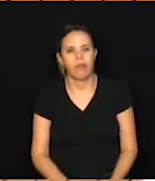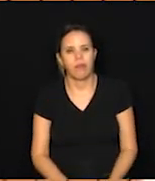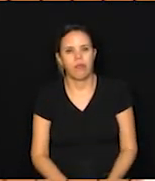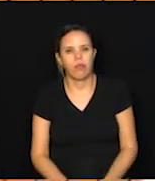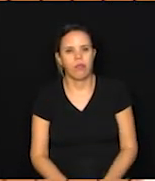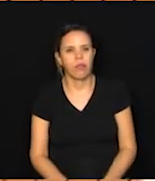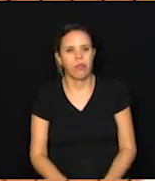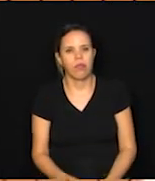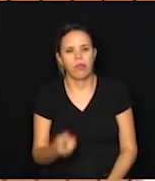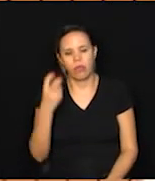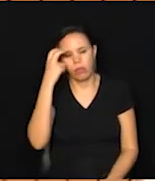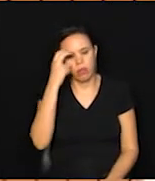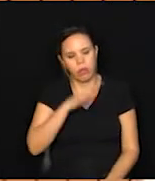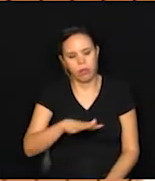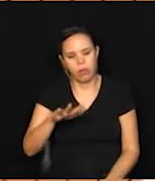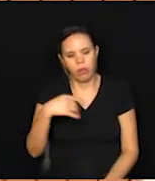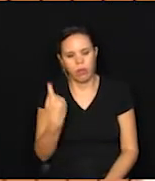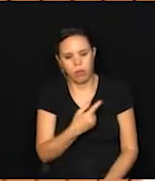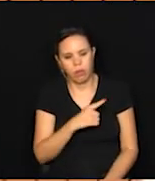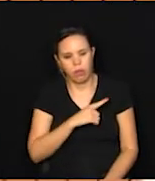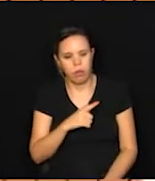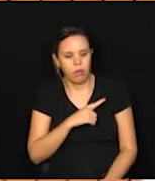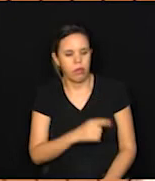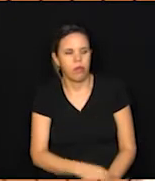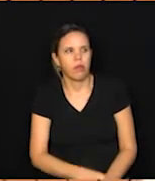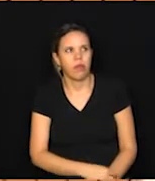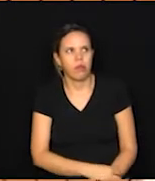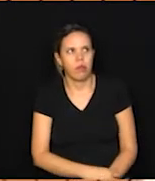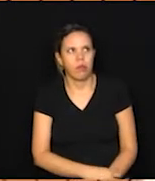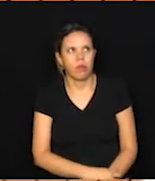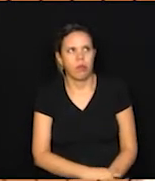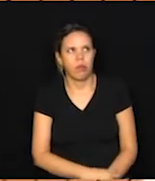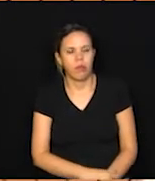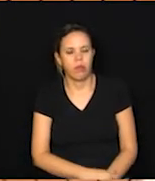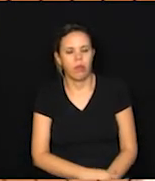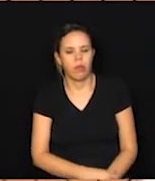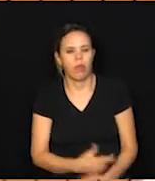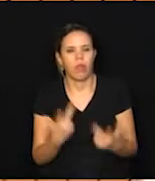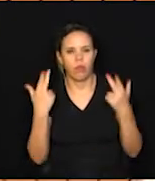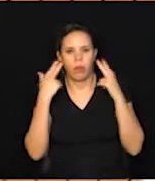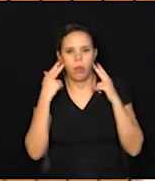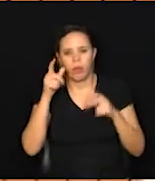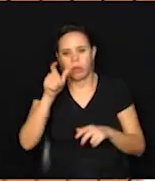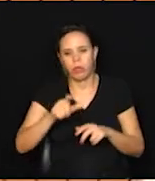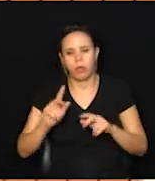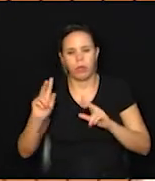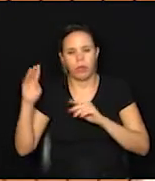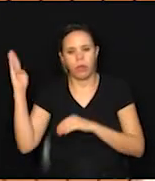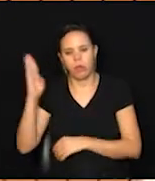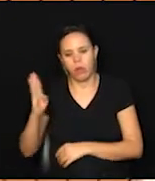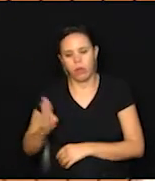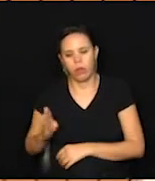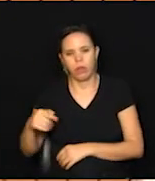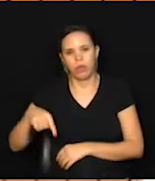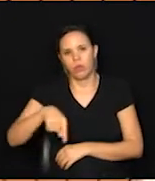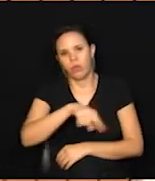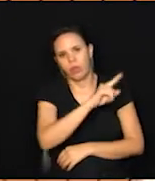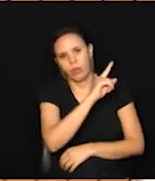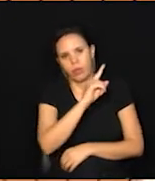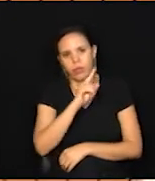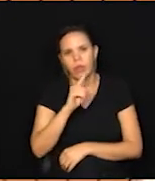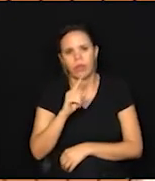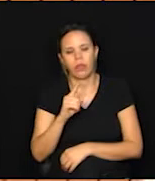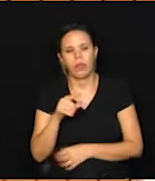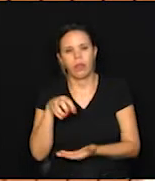uma cultura, né, eu acho que isso aí faz parte do brasileiro, quando ele vai à